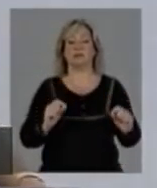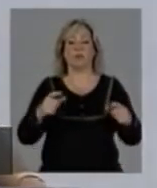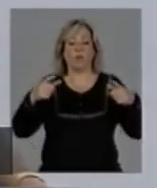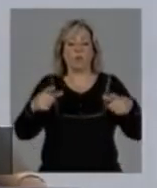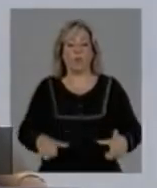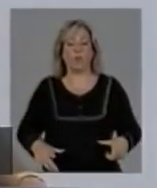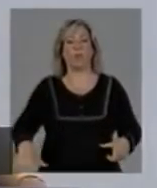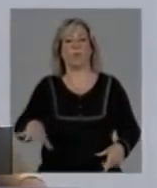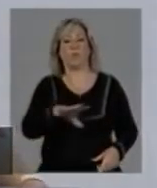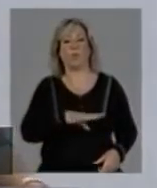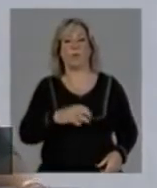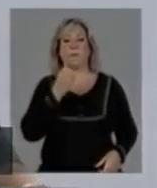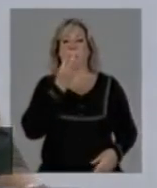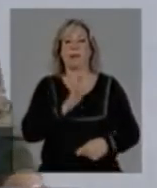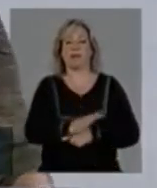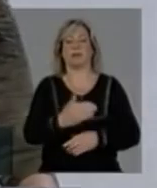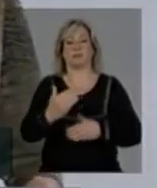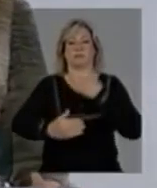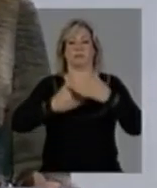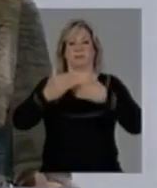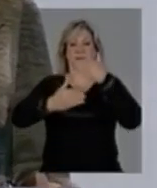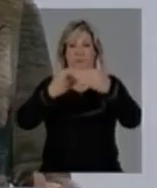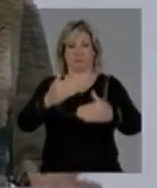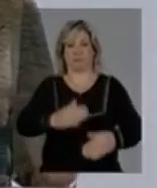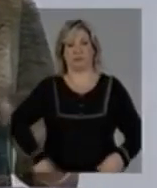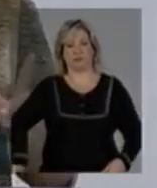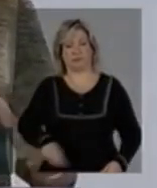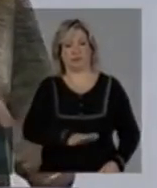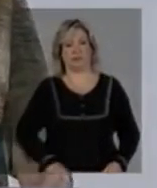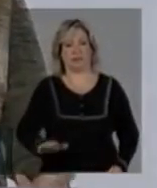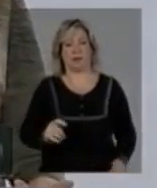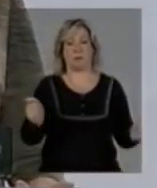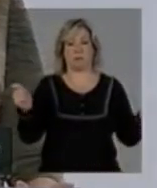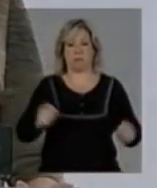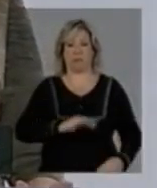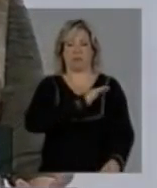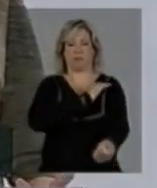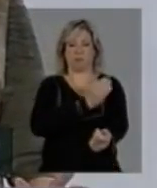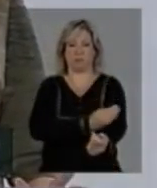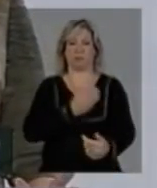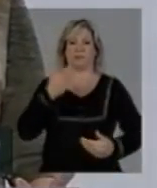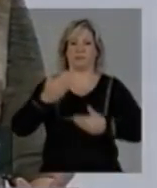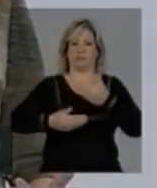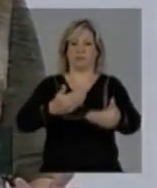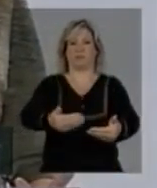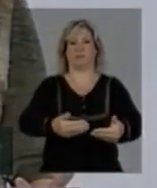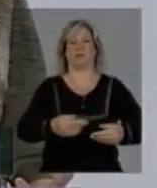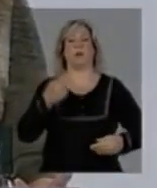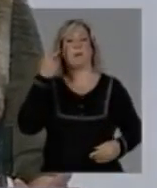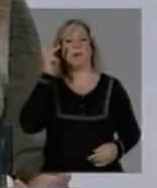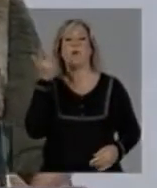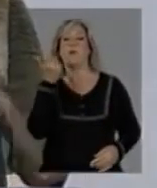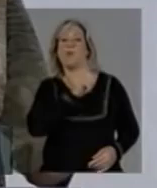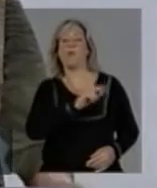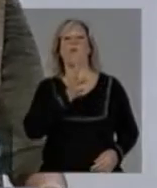a jogos, que têm acesso a brinquedos, que tenham acesso, inclusive, os primeiros contatos com os